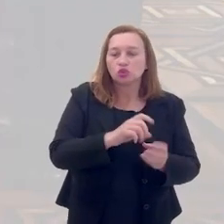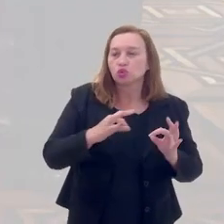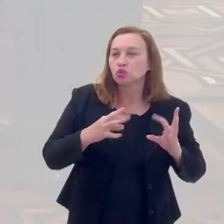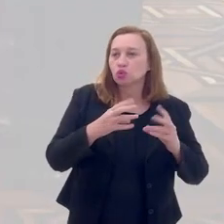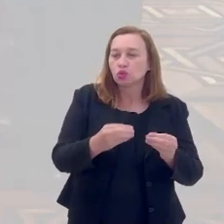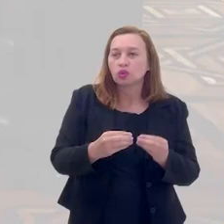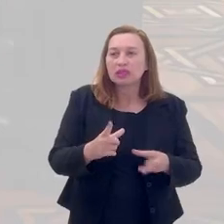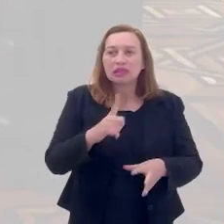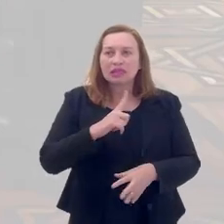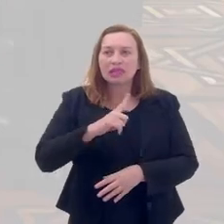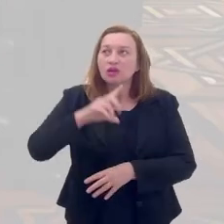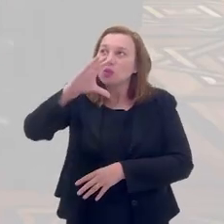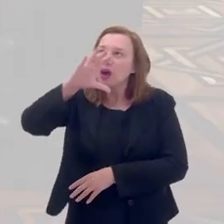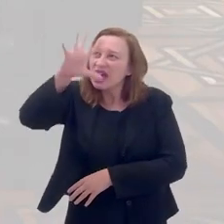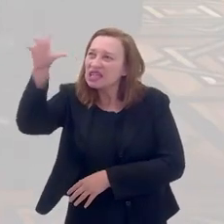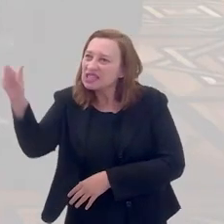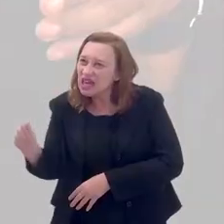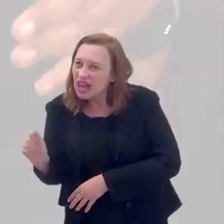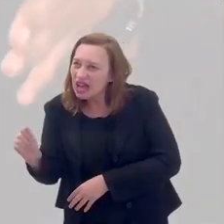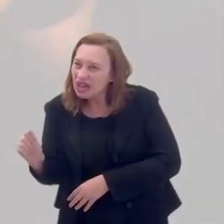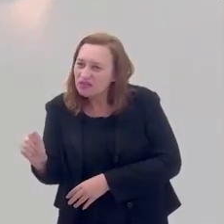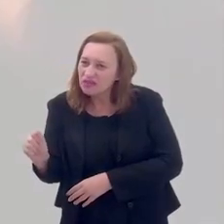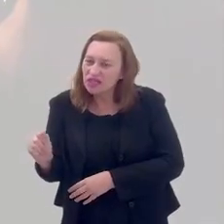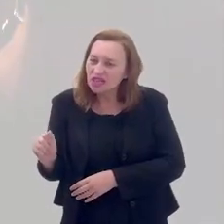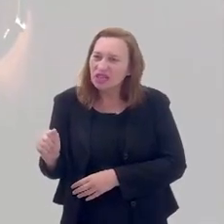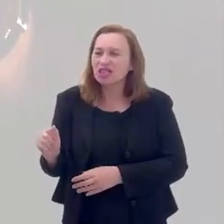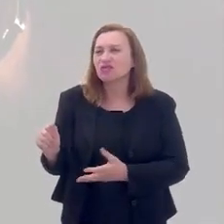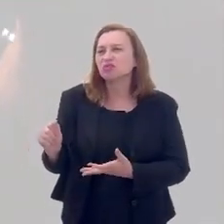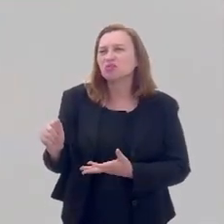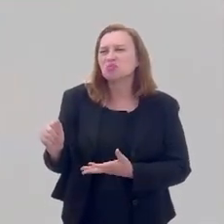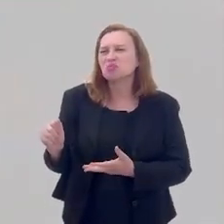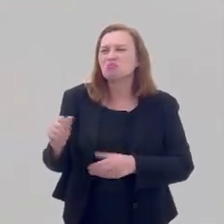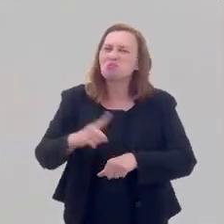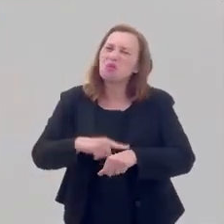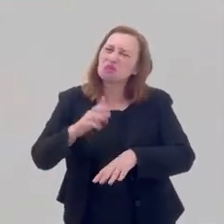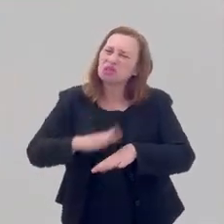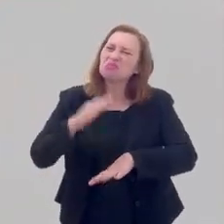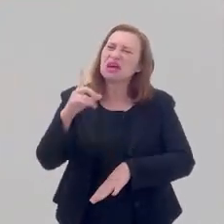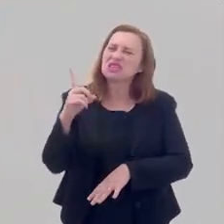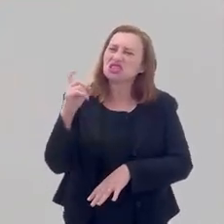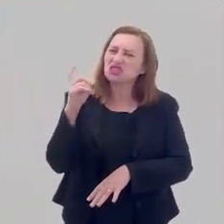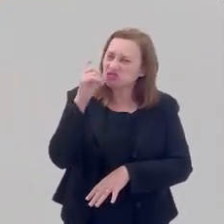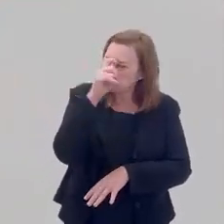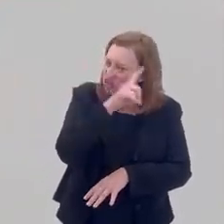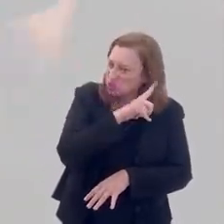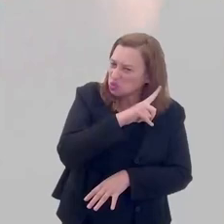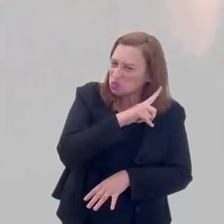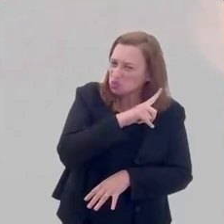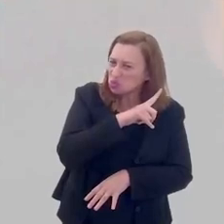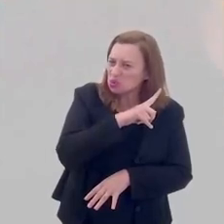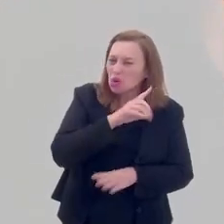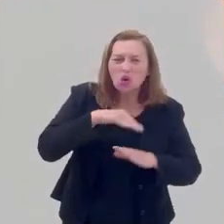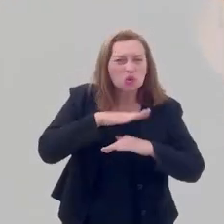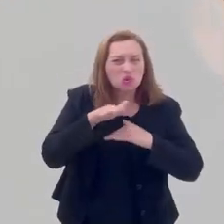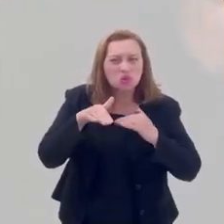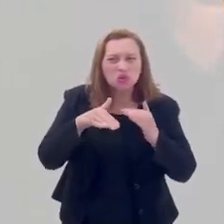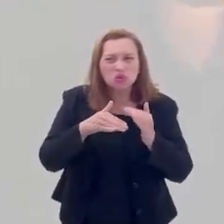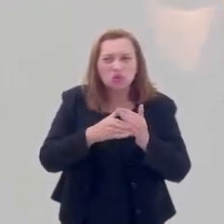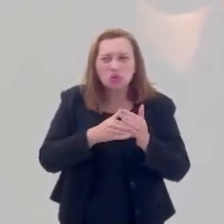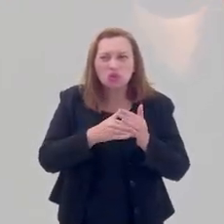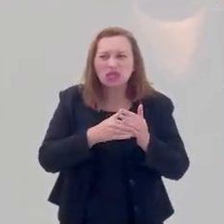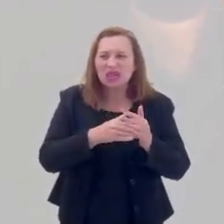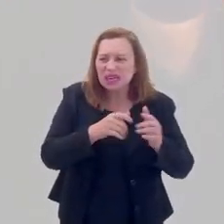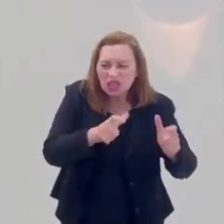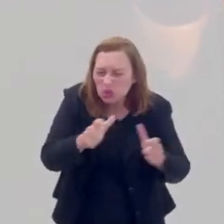nós temos ali as áfricas vivendo talvez eu diga Fred um dos momentos mais delicados né toda aquela parte